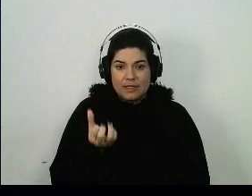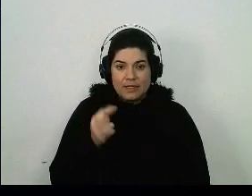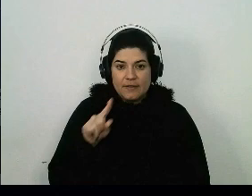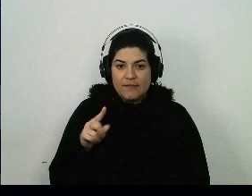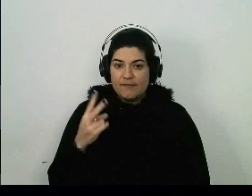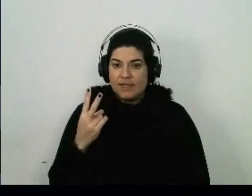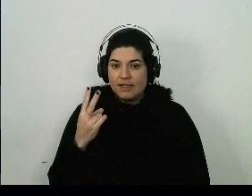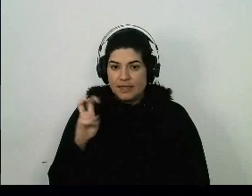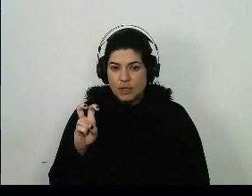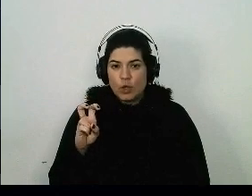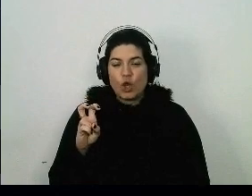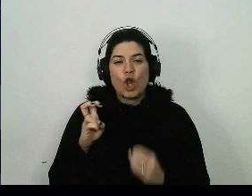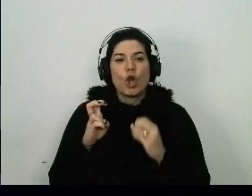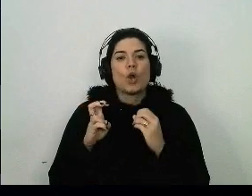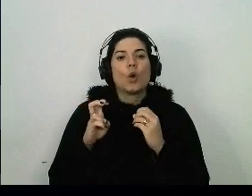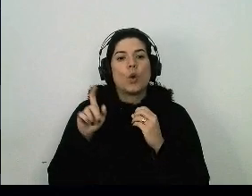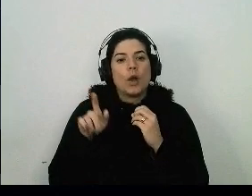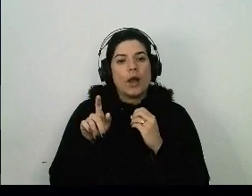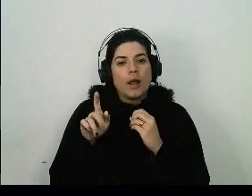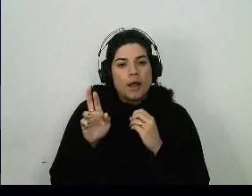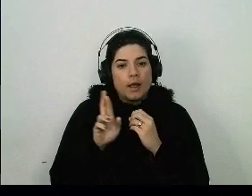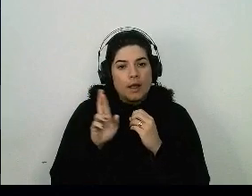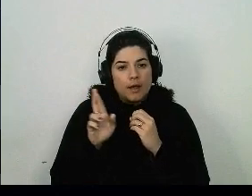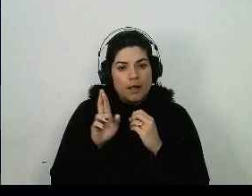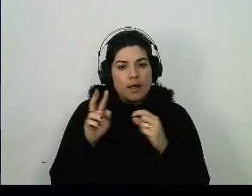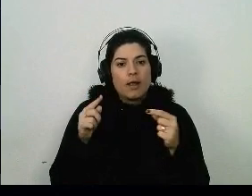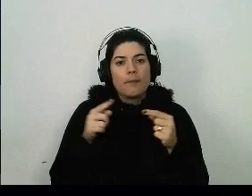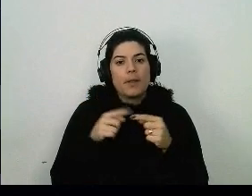questões de computacional, gastos computacionais.